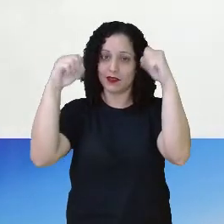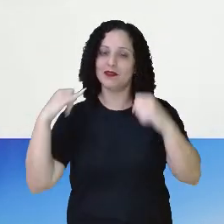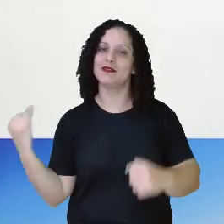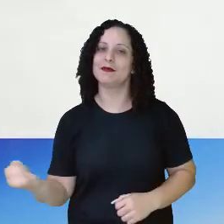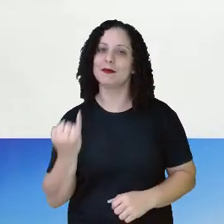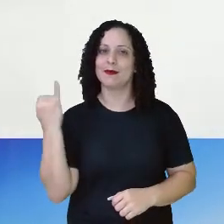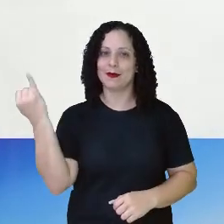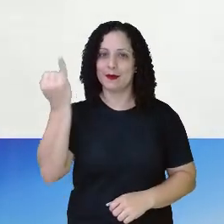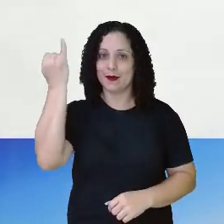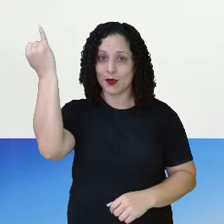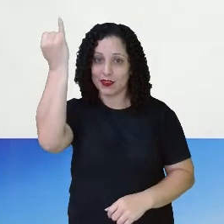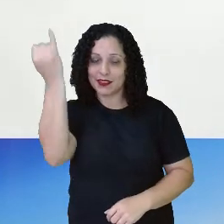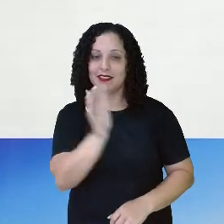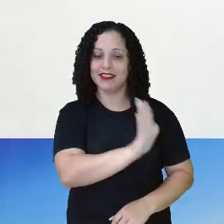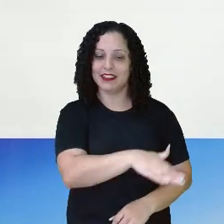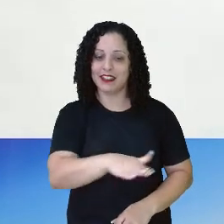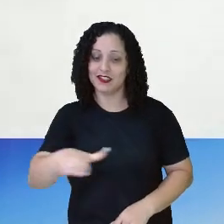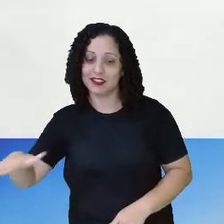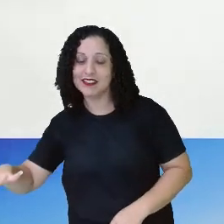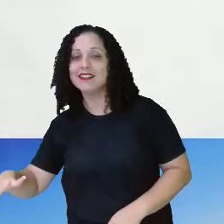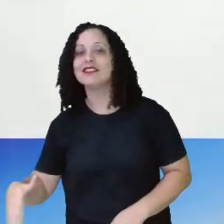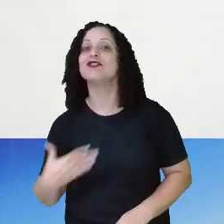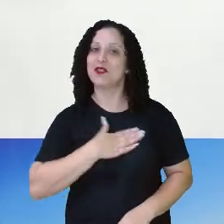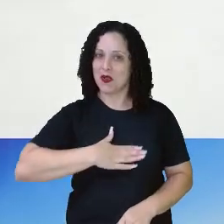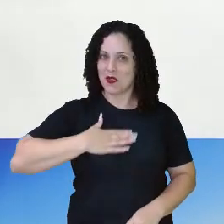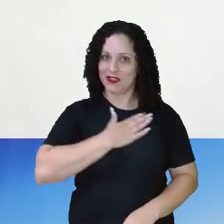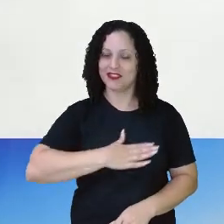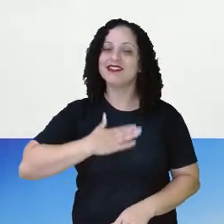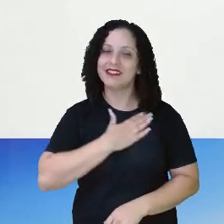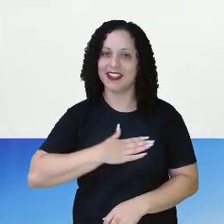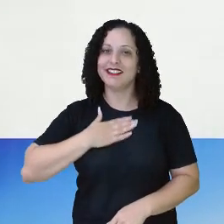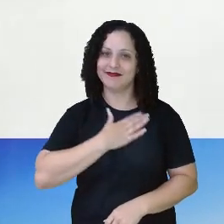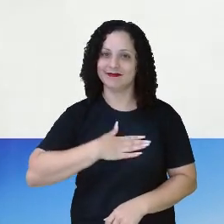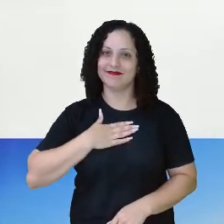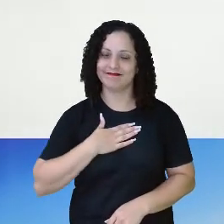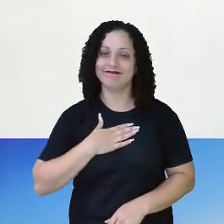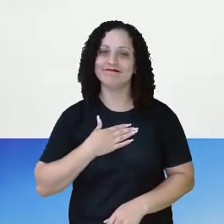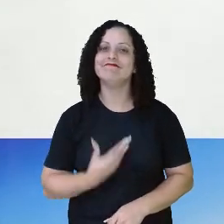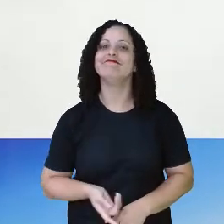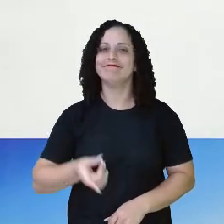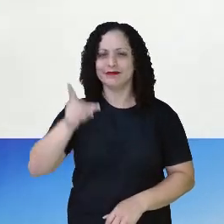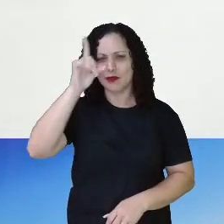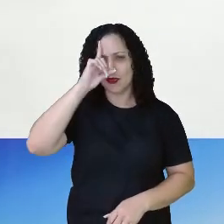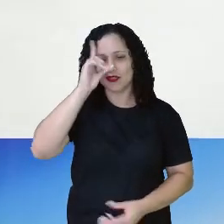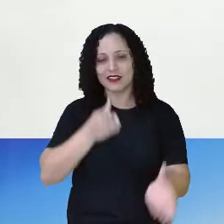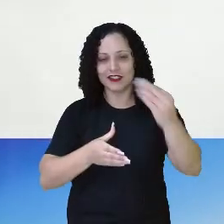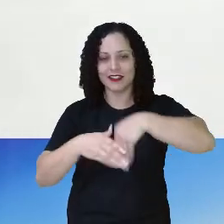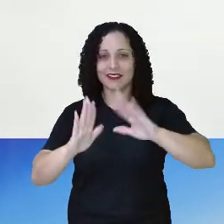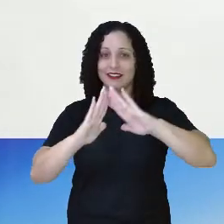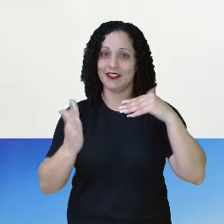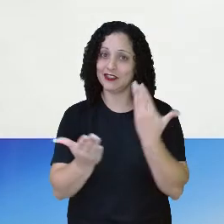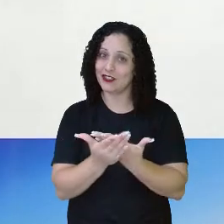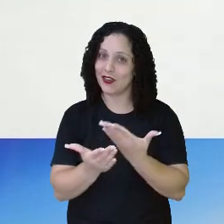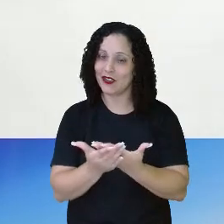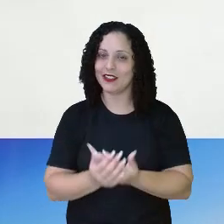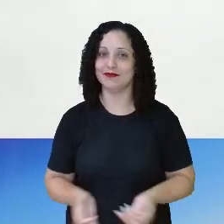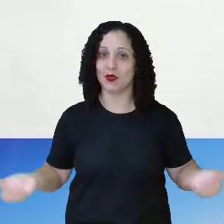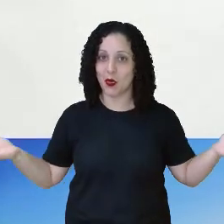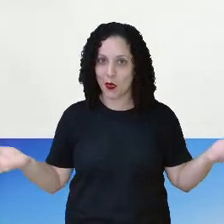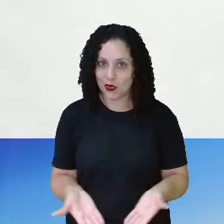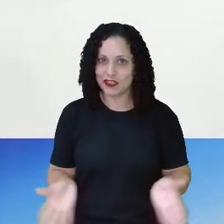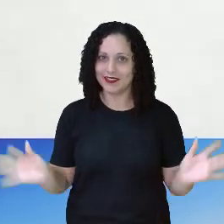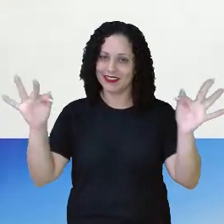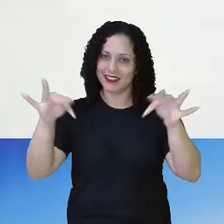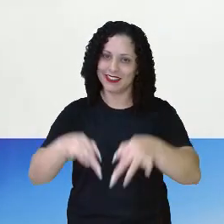e que as crianças tanto esperam por esse momento no dia a dia da escola. Por hoje ficamos